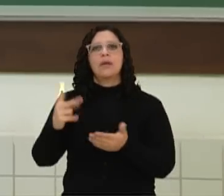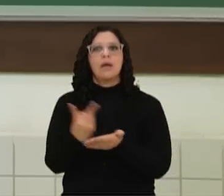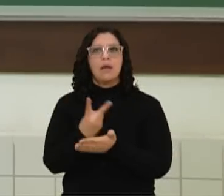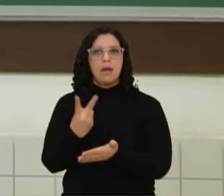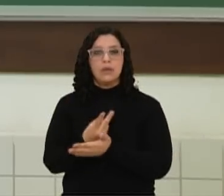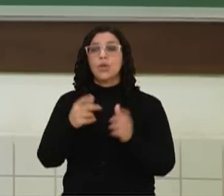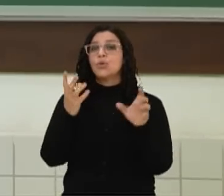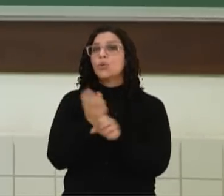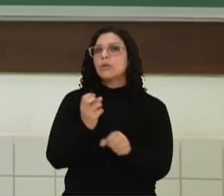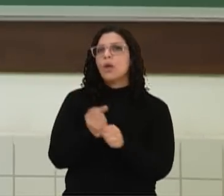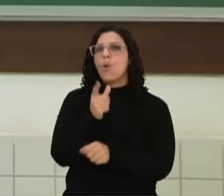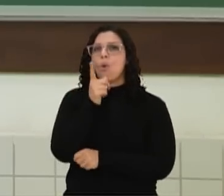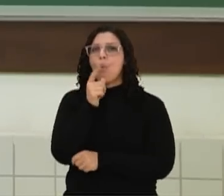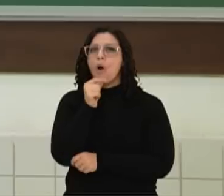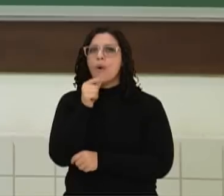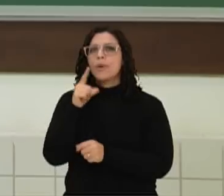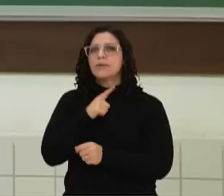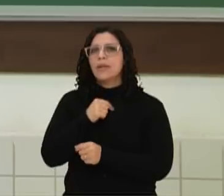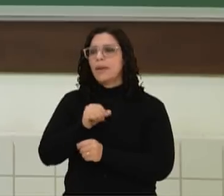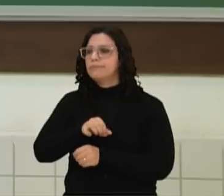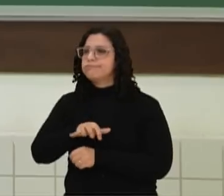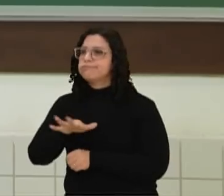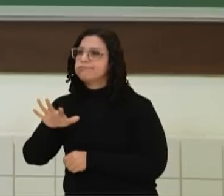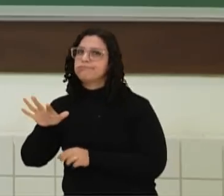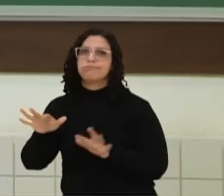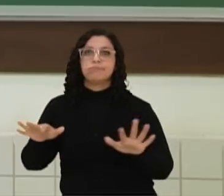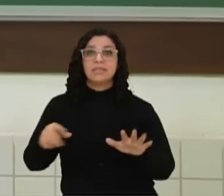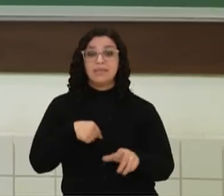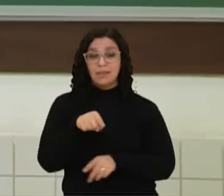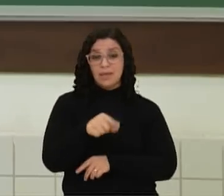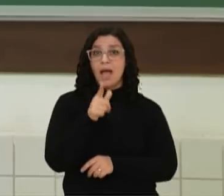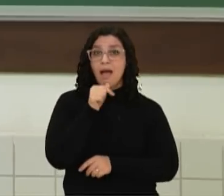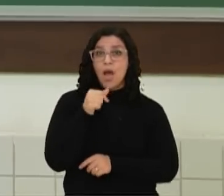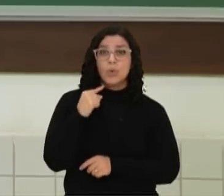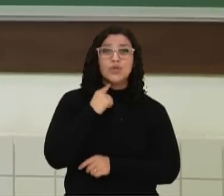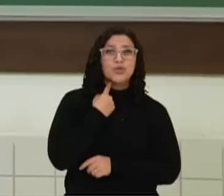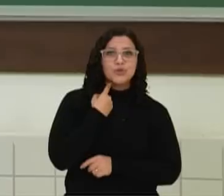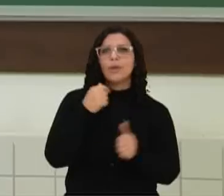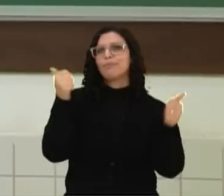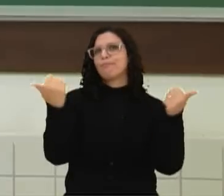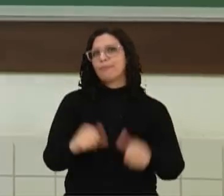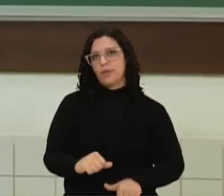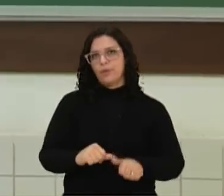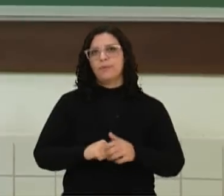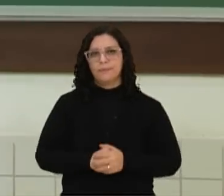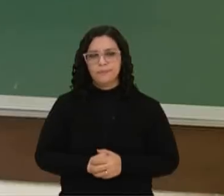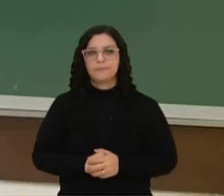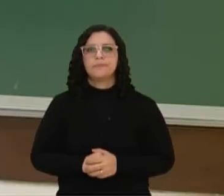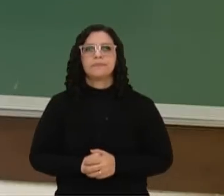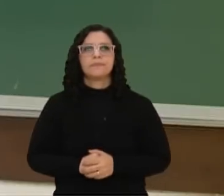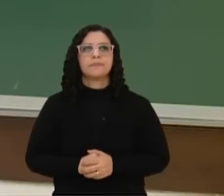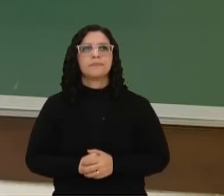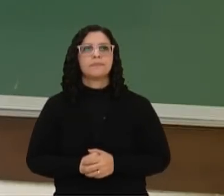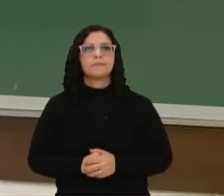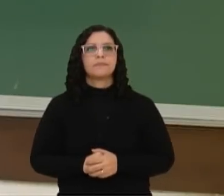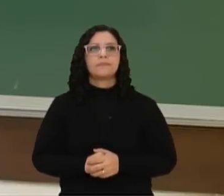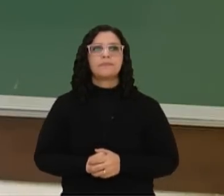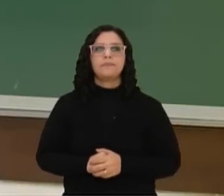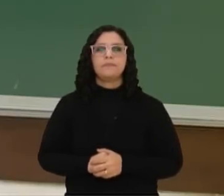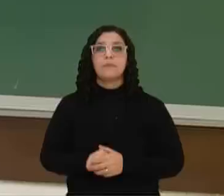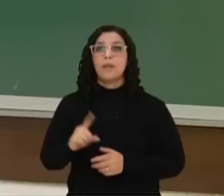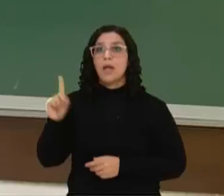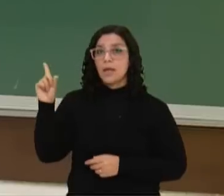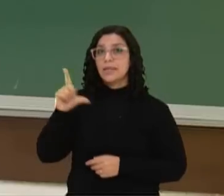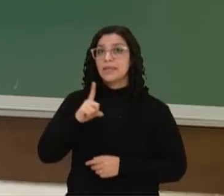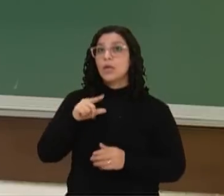de disponibilidade de água. E aí, se eu tenho a questão da poluição, da contaminação, é um outro agravante, né?